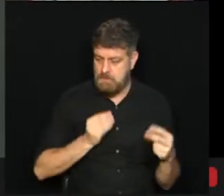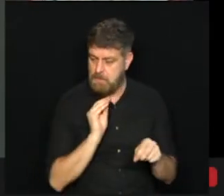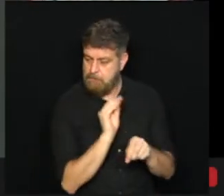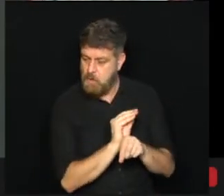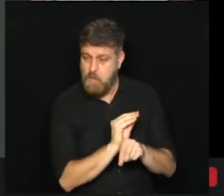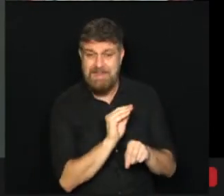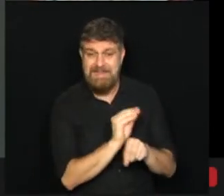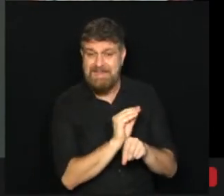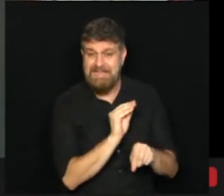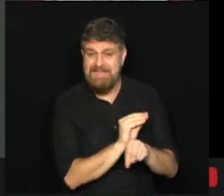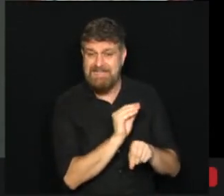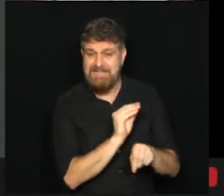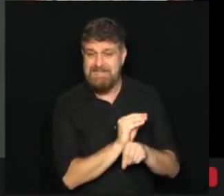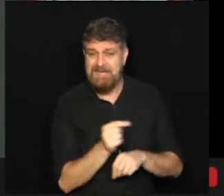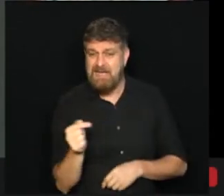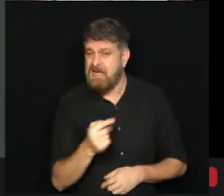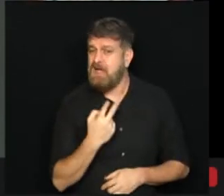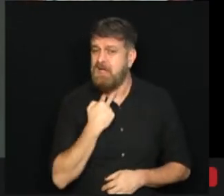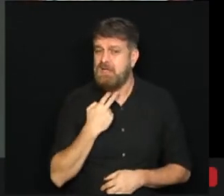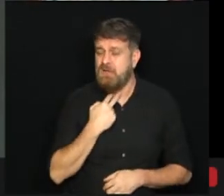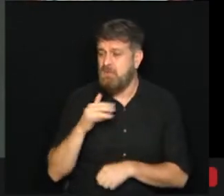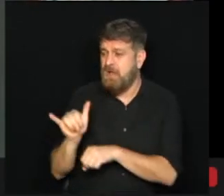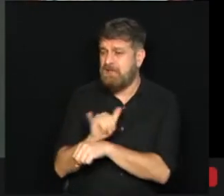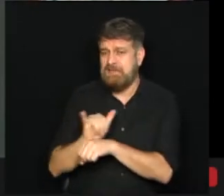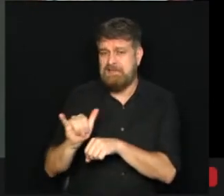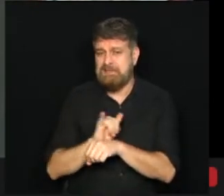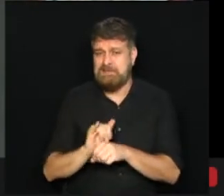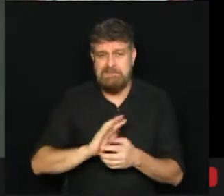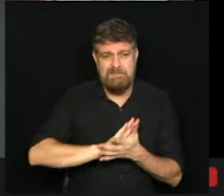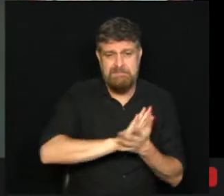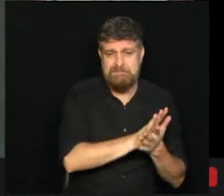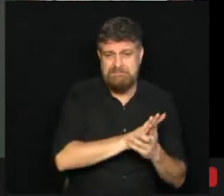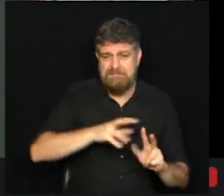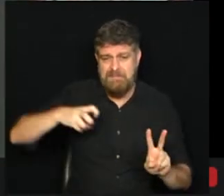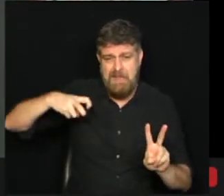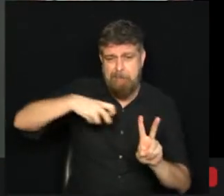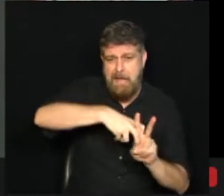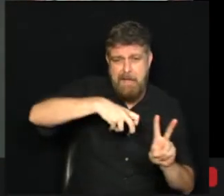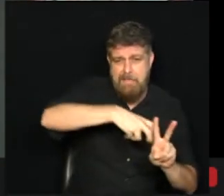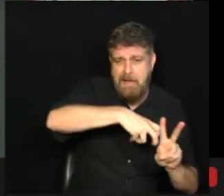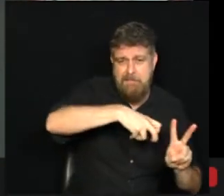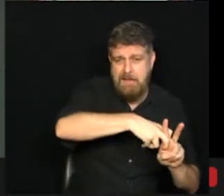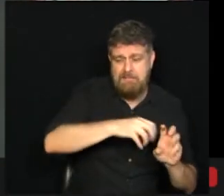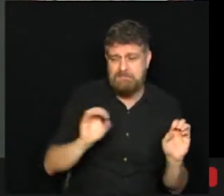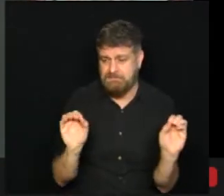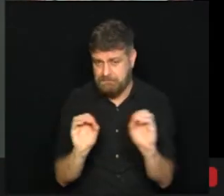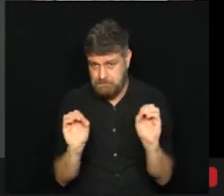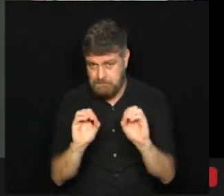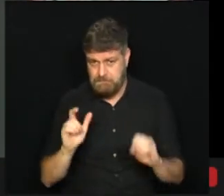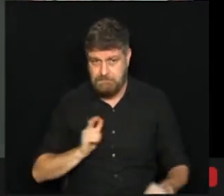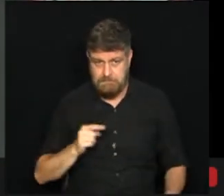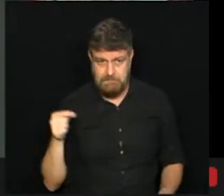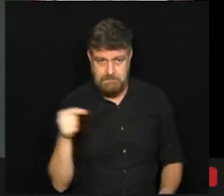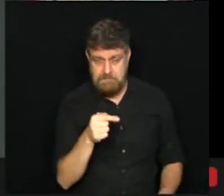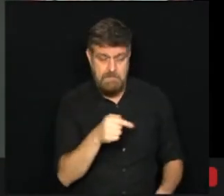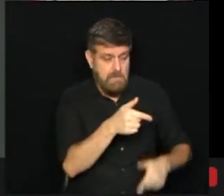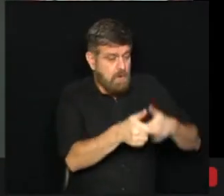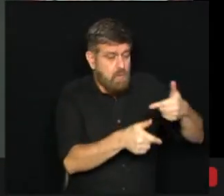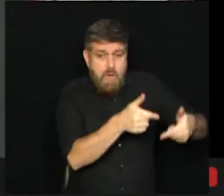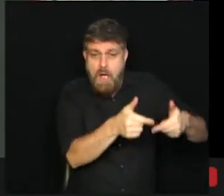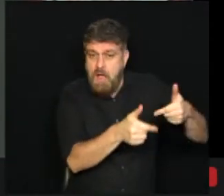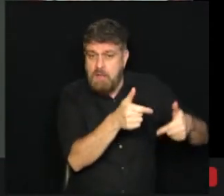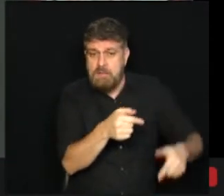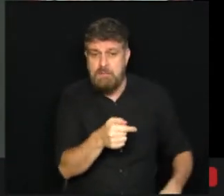que não fosse tomadas nenhuma medida persecutória, nenhuma punição administrativa, em razão de um trabalho que foi